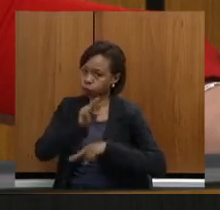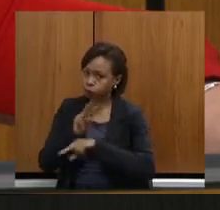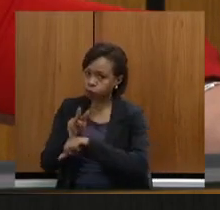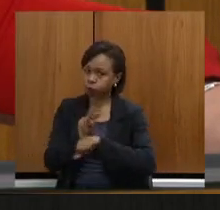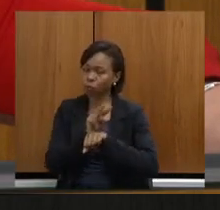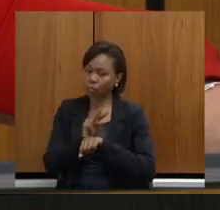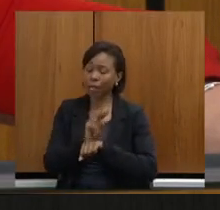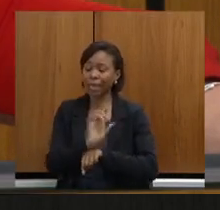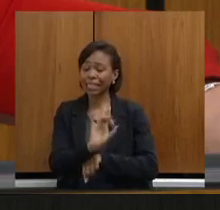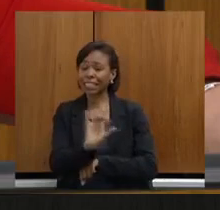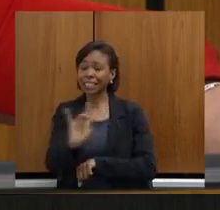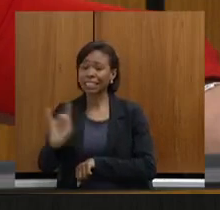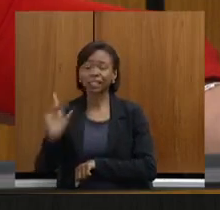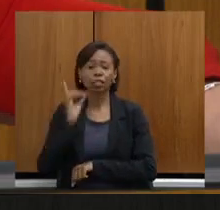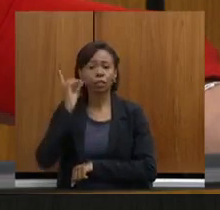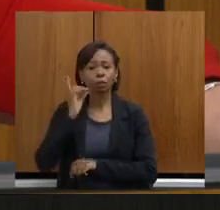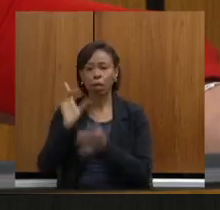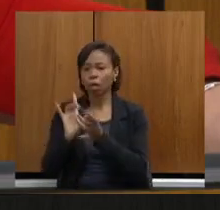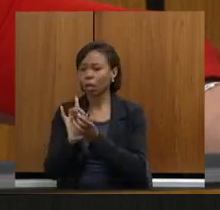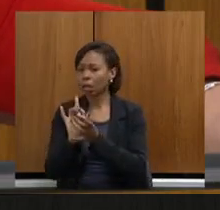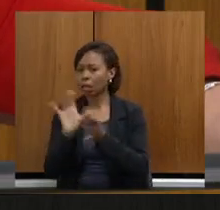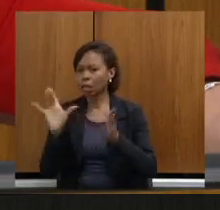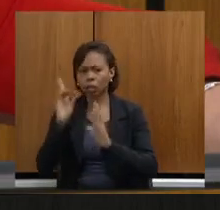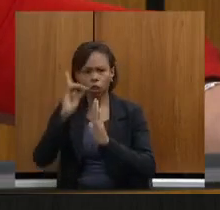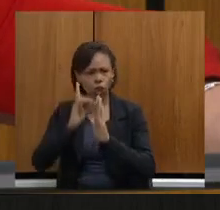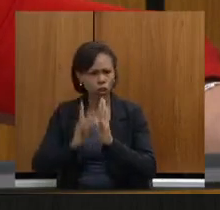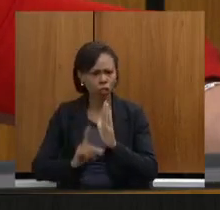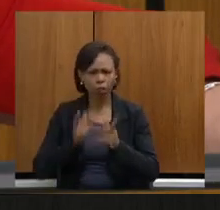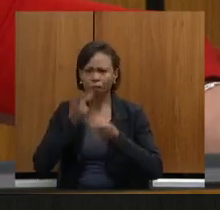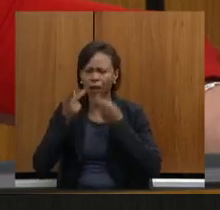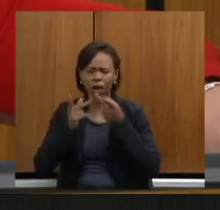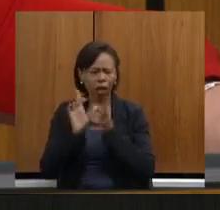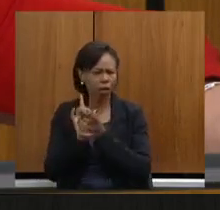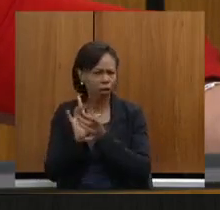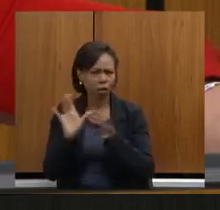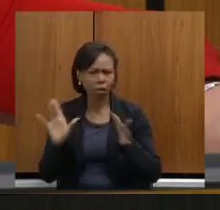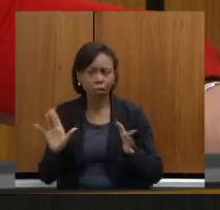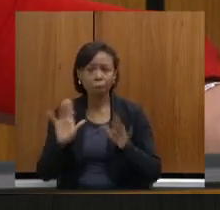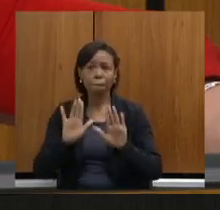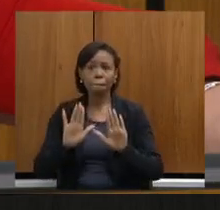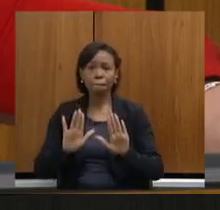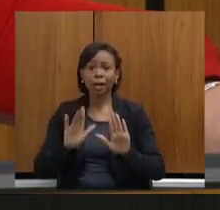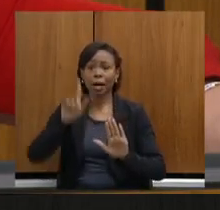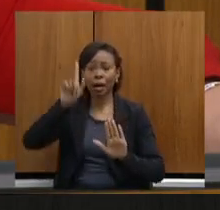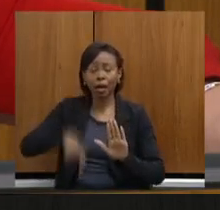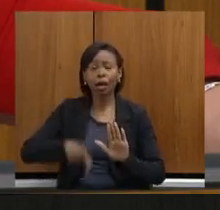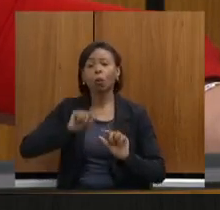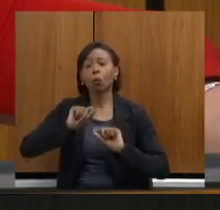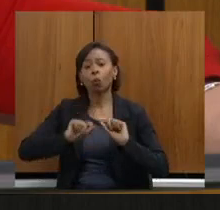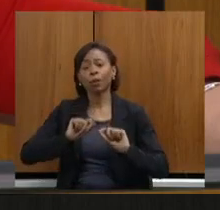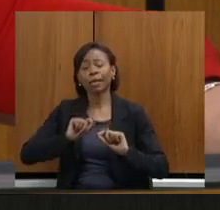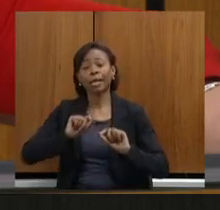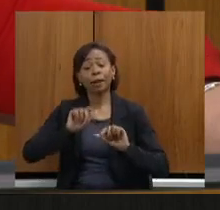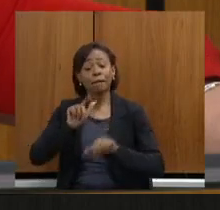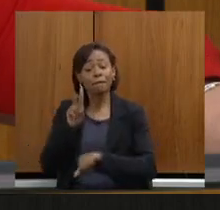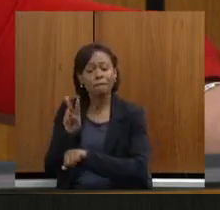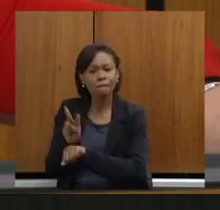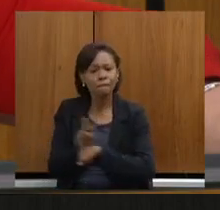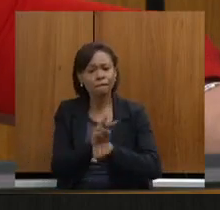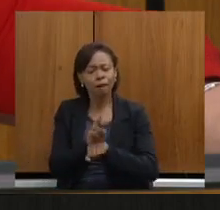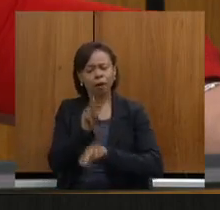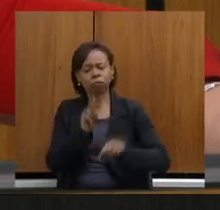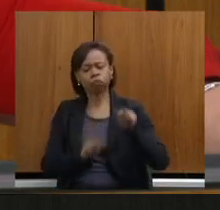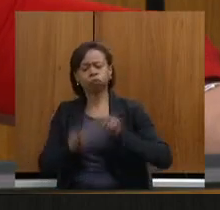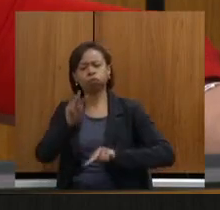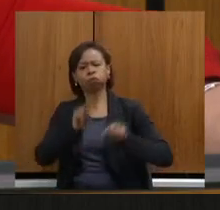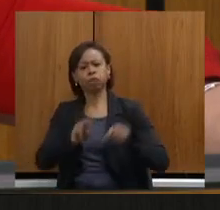cada Deputado cada Deputado tem autonomia de falar o que quiser mas é uma atividade de fiscalização e com todo